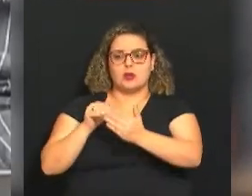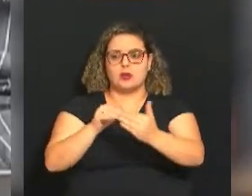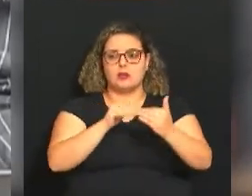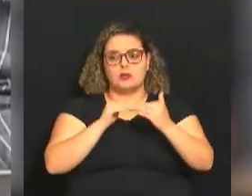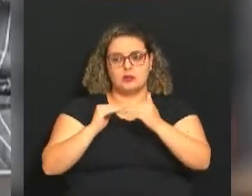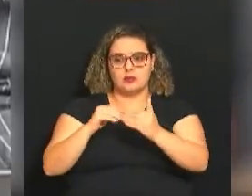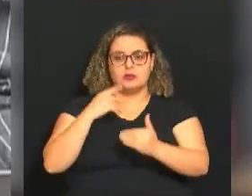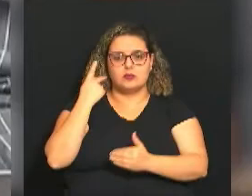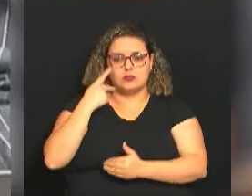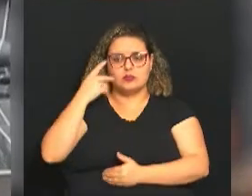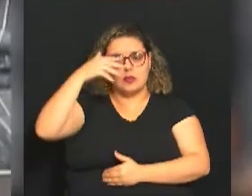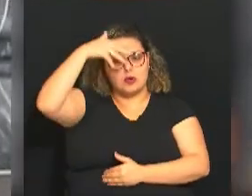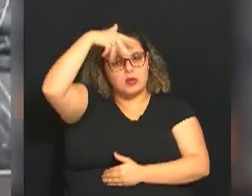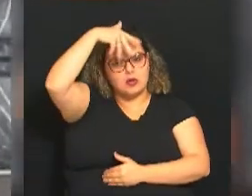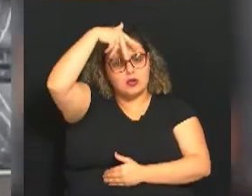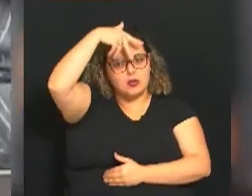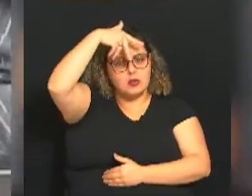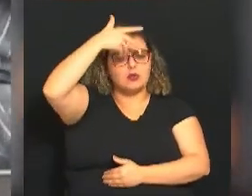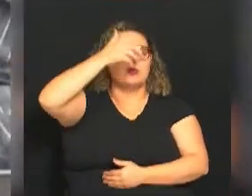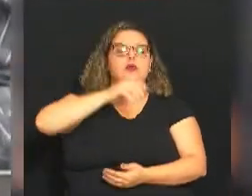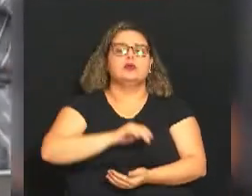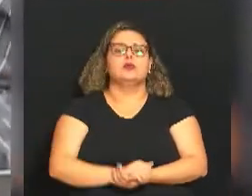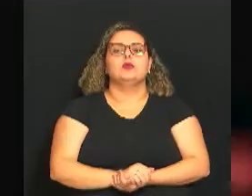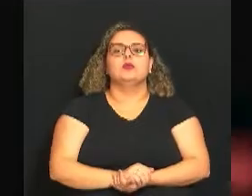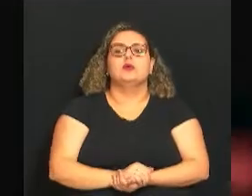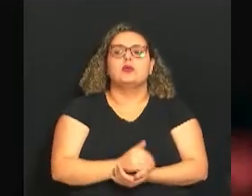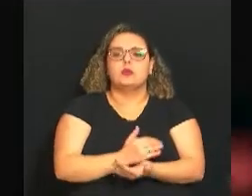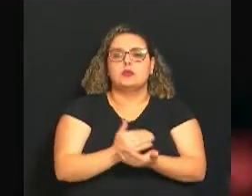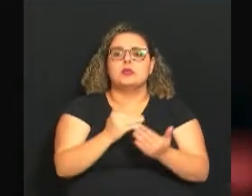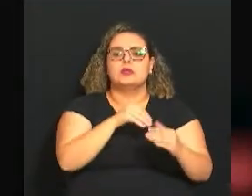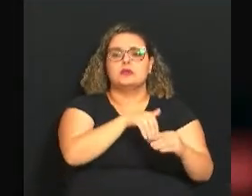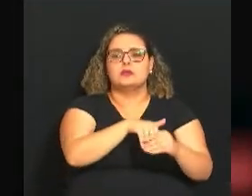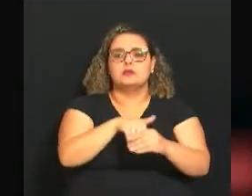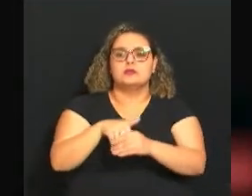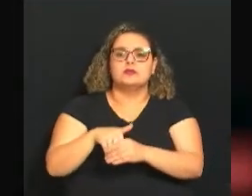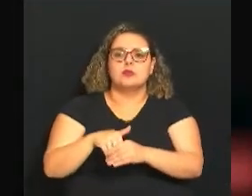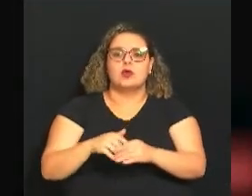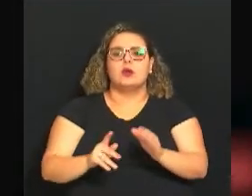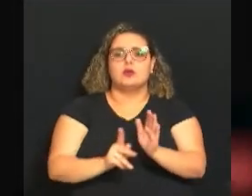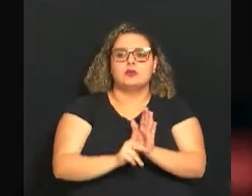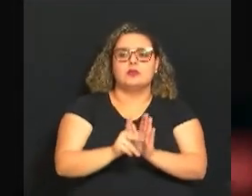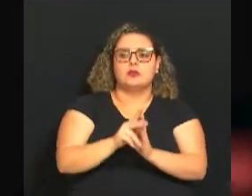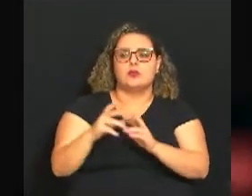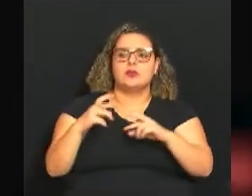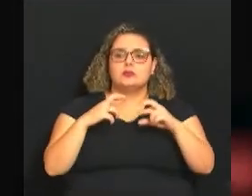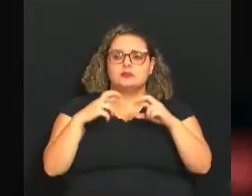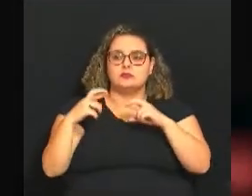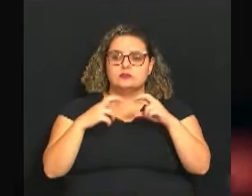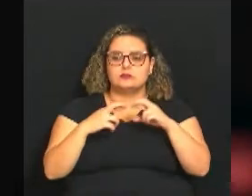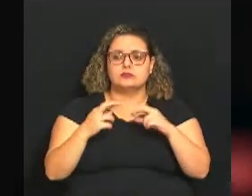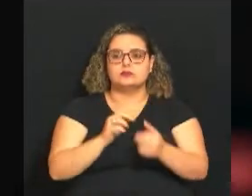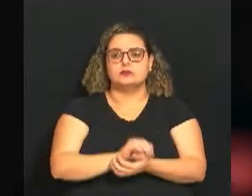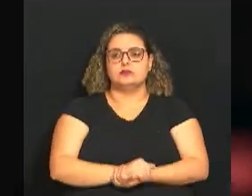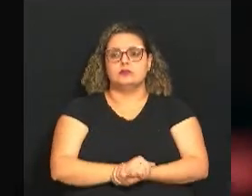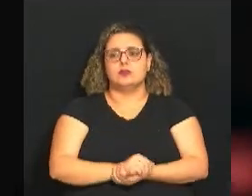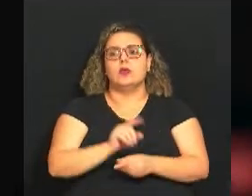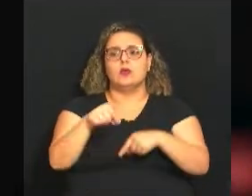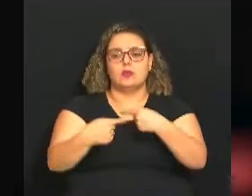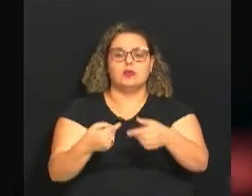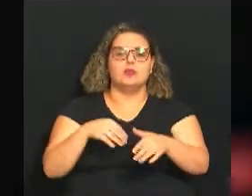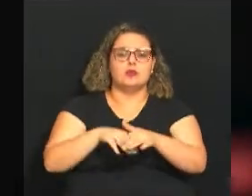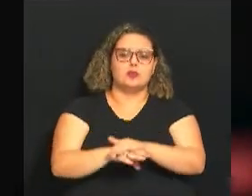vereador Rodrigo da Farmadic, passamos à votação. O projeto teve pedido de vistas, outro foi arquivado e